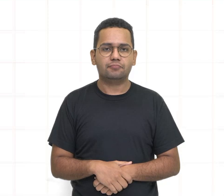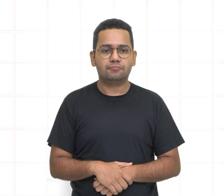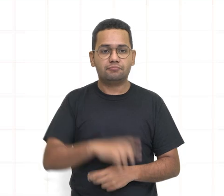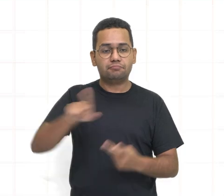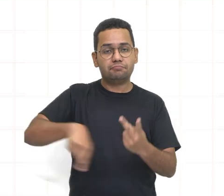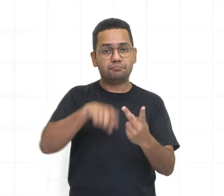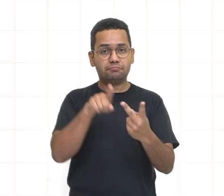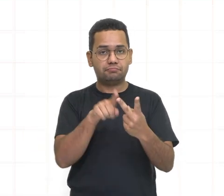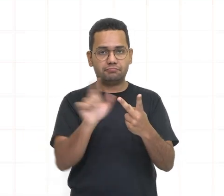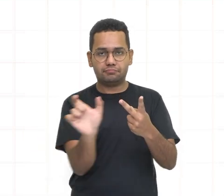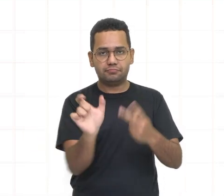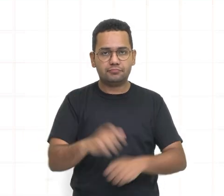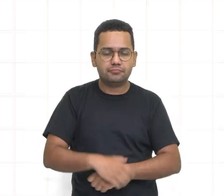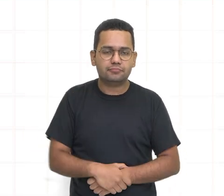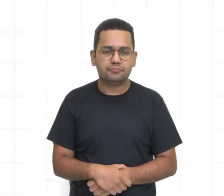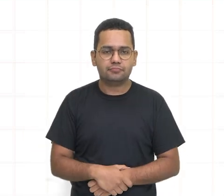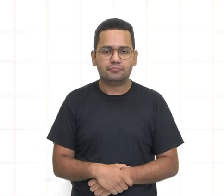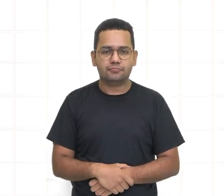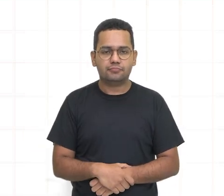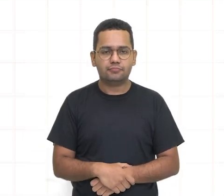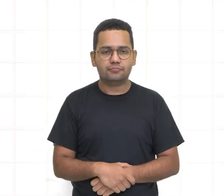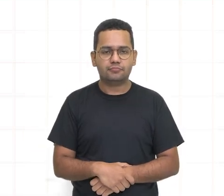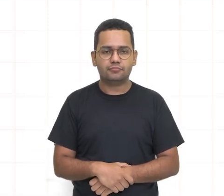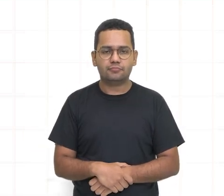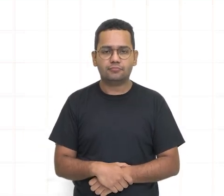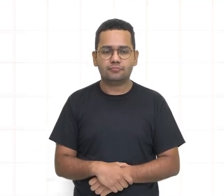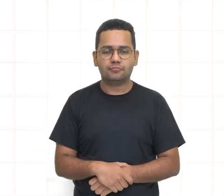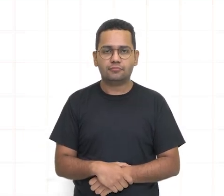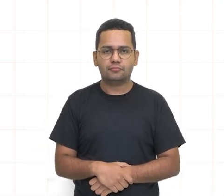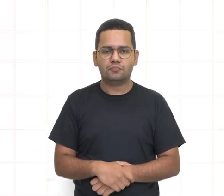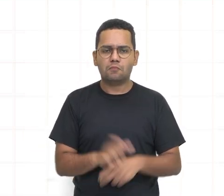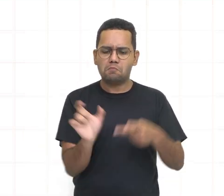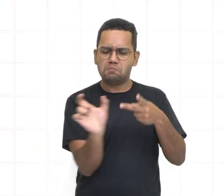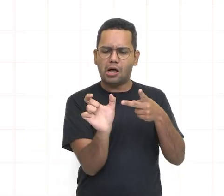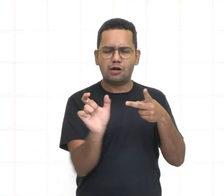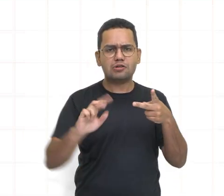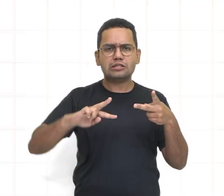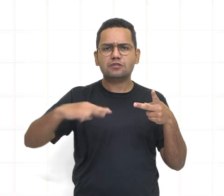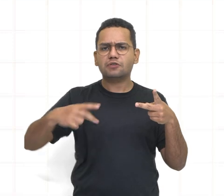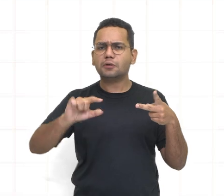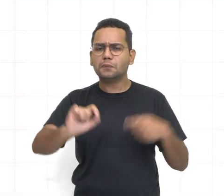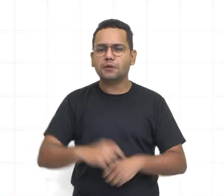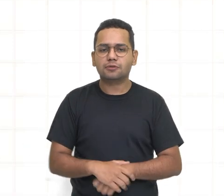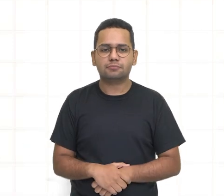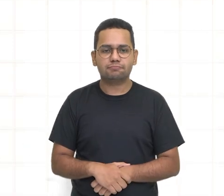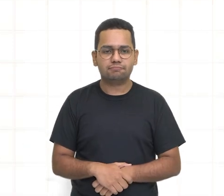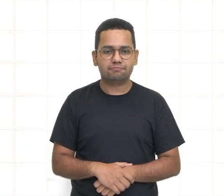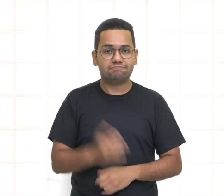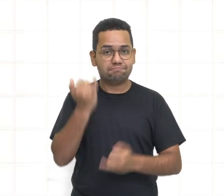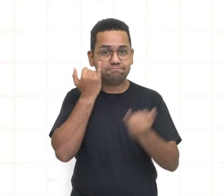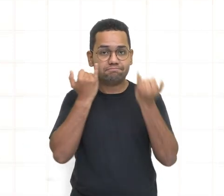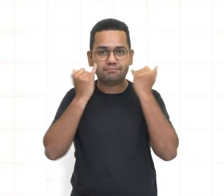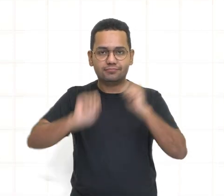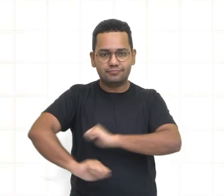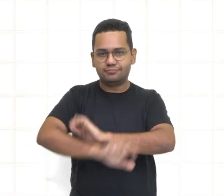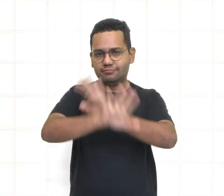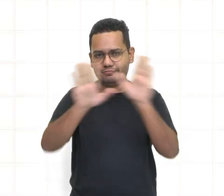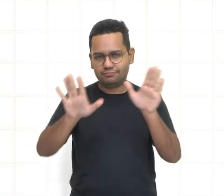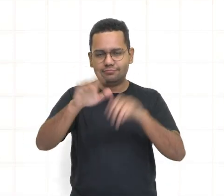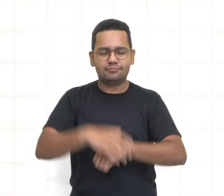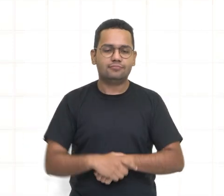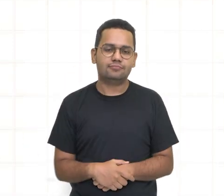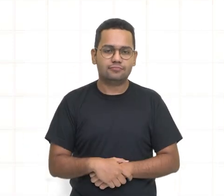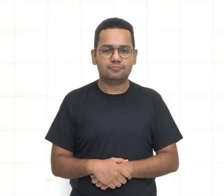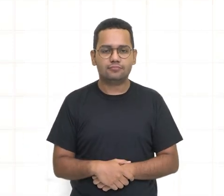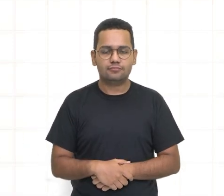lá. Temos também a Glasnost, tá, gente? Que é basicamente significado de